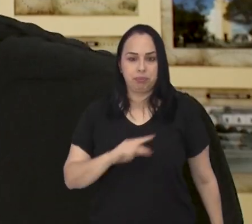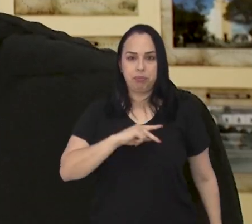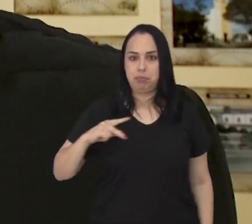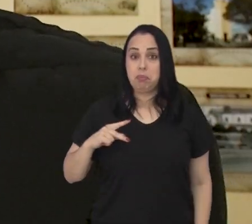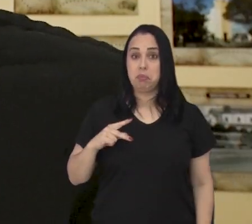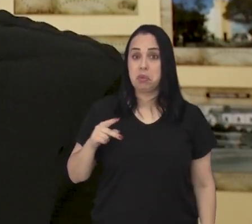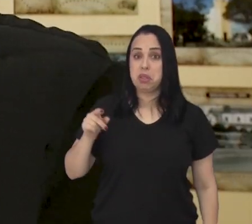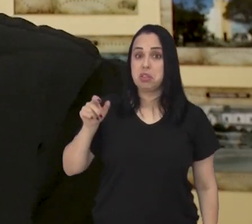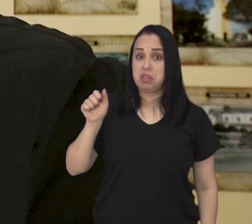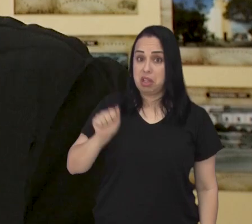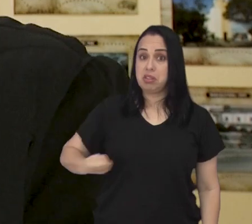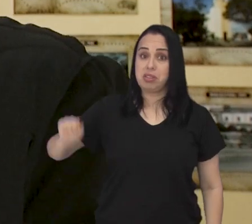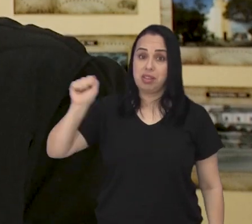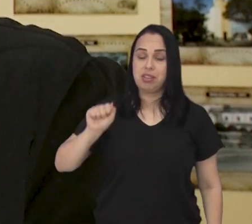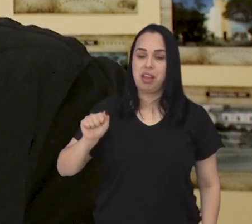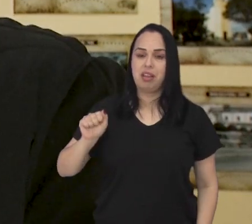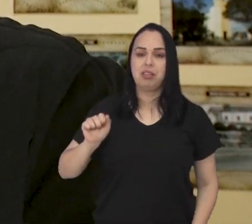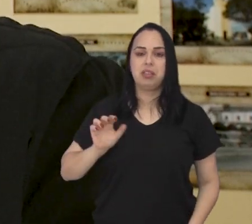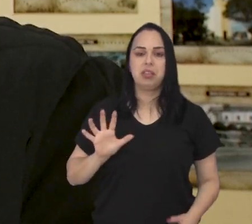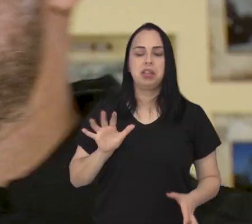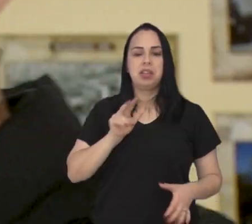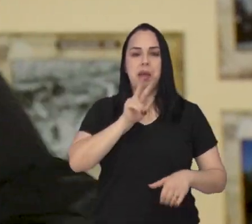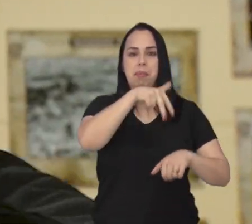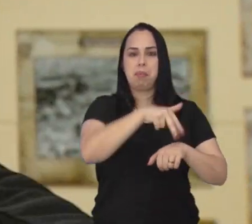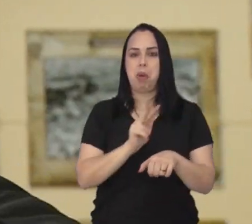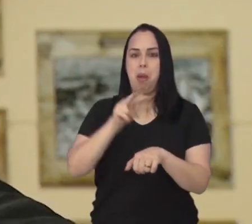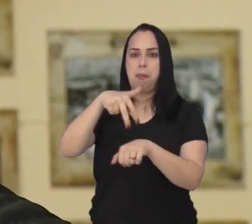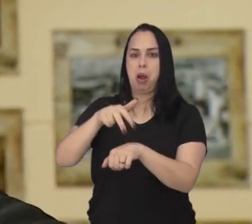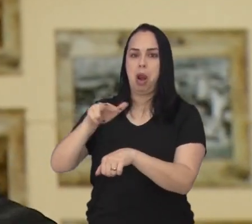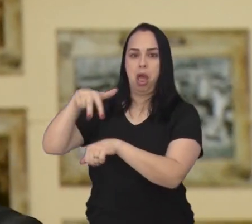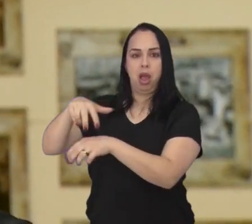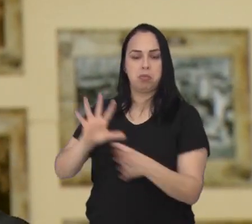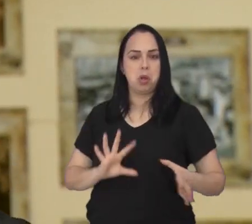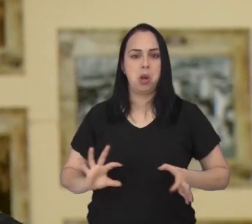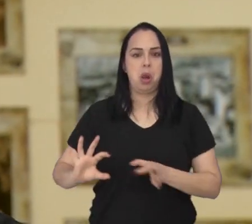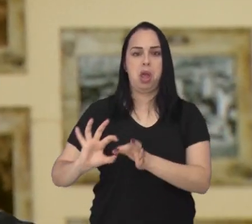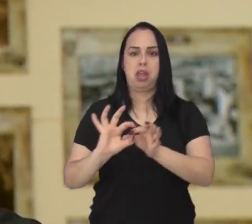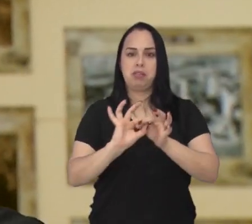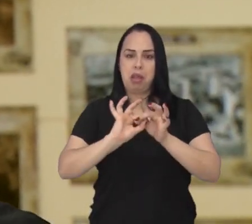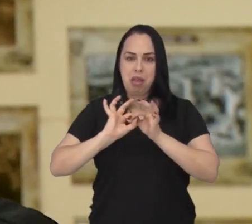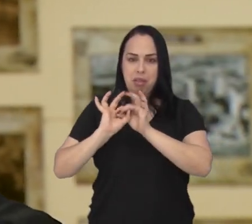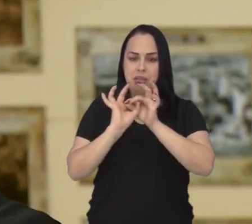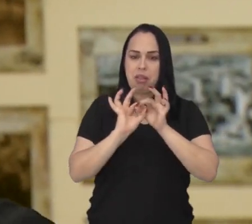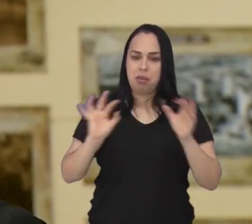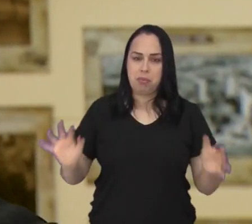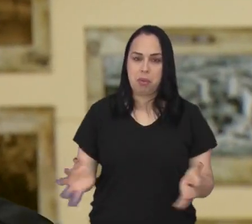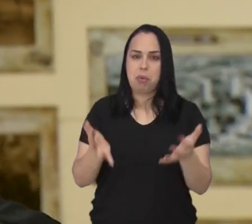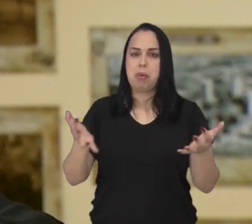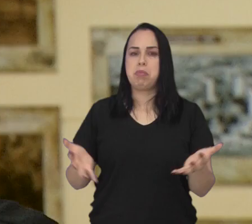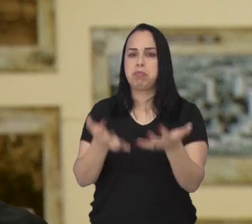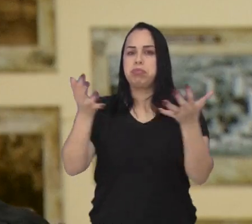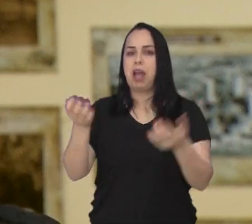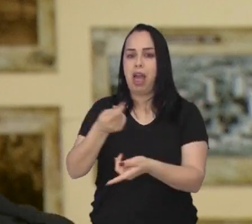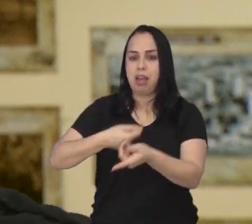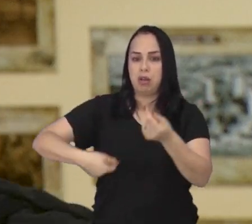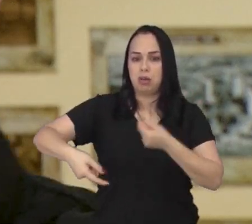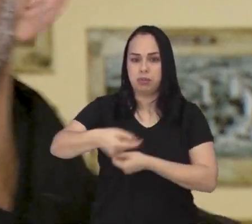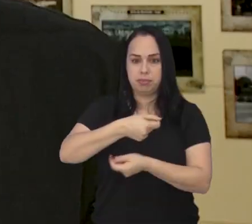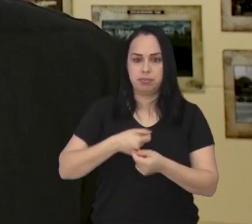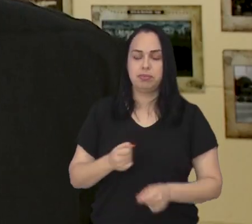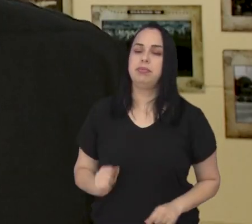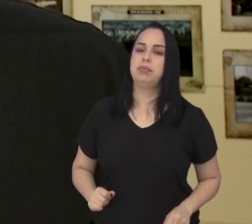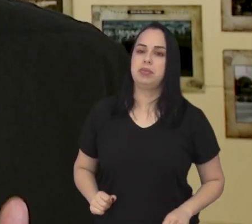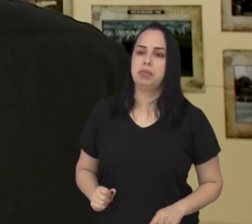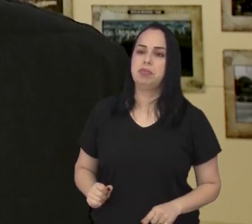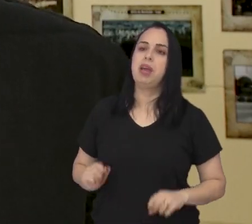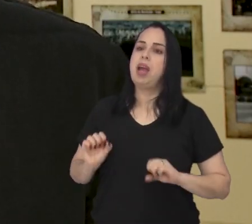Dan Vale acredita que a união de forças das mulheres que ocupam cargos públicos fortalece a economia Regional